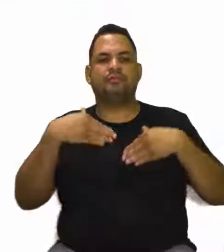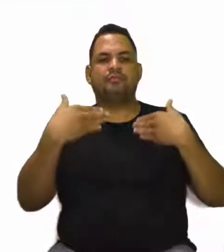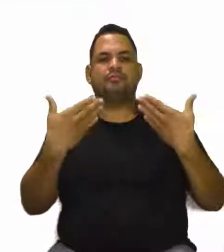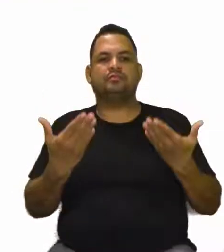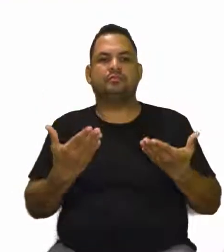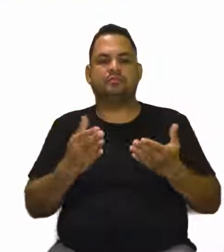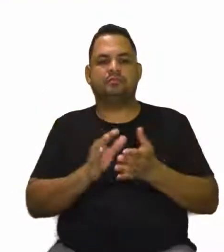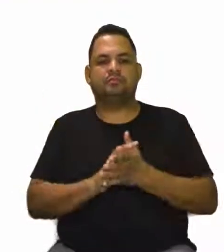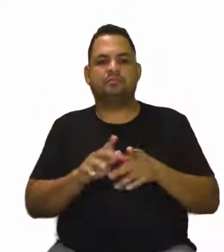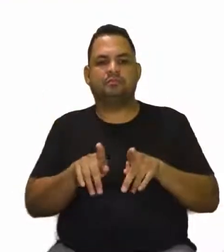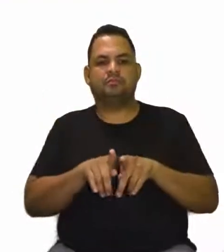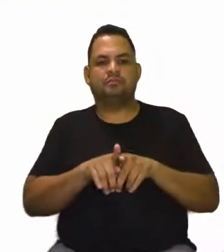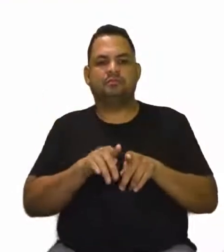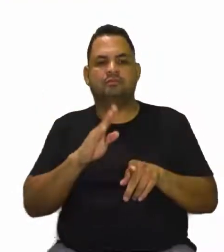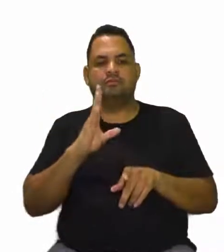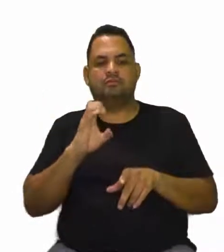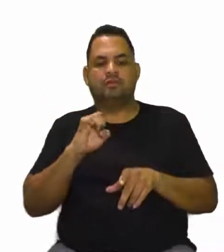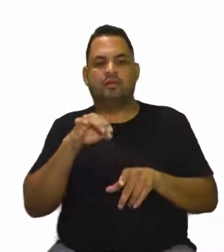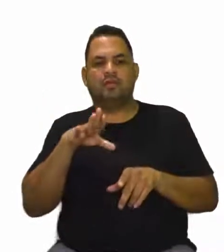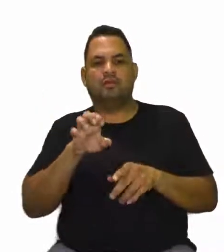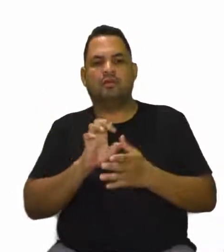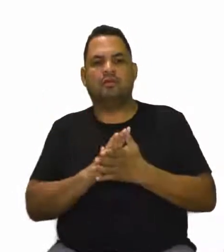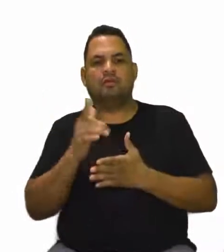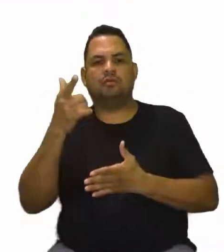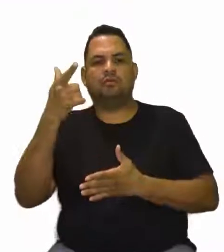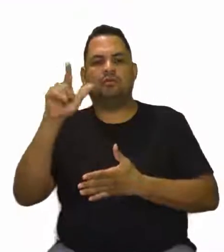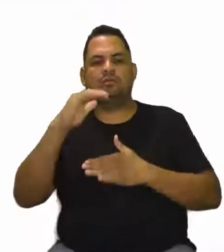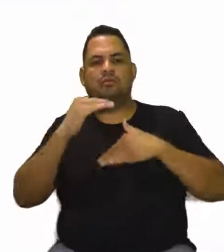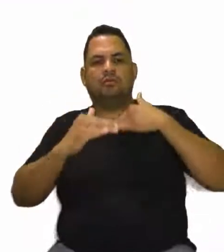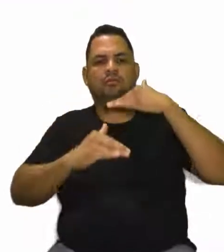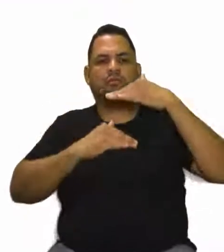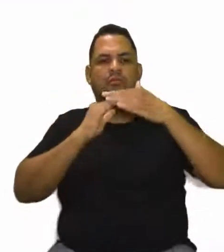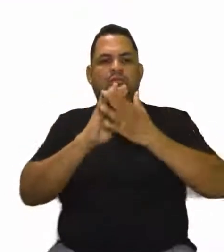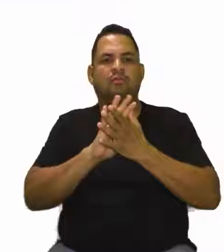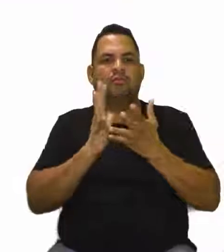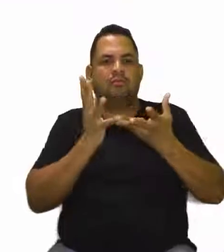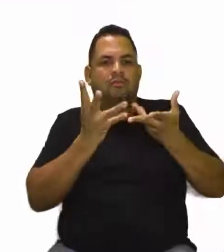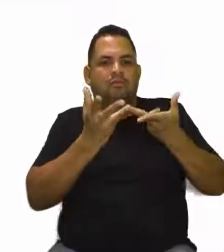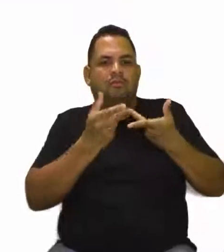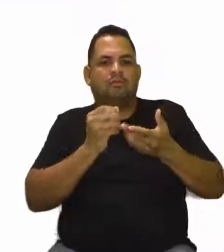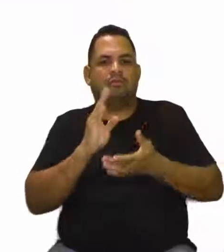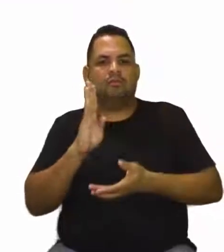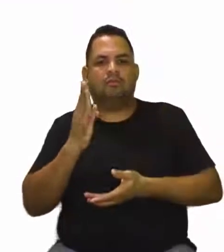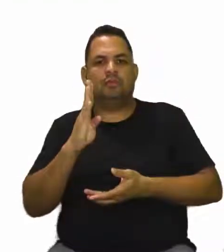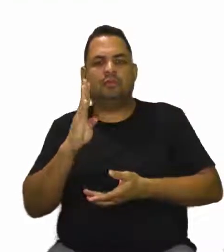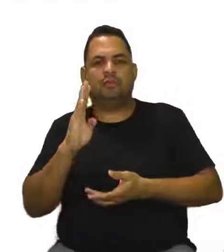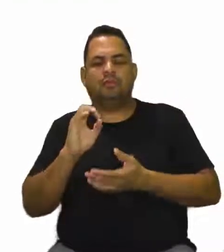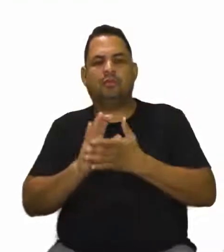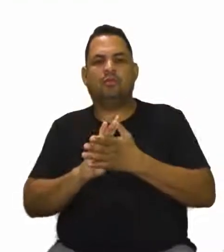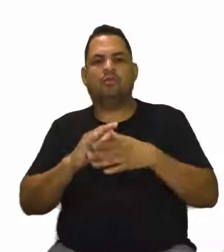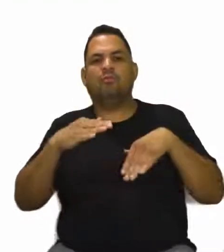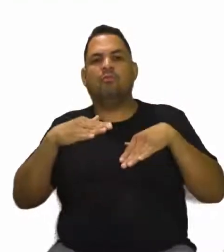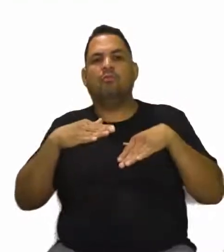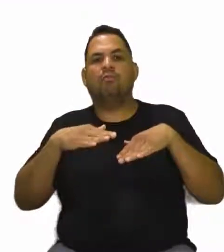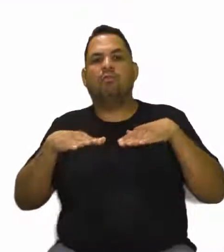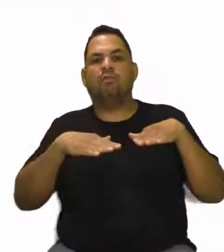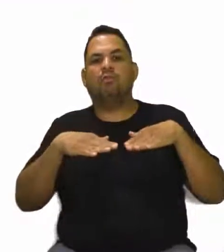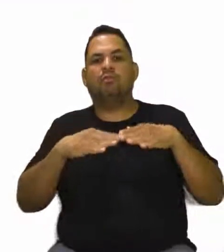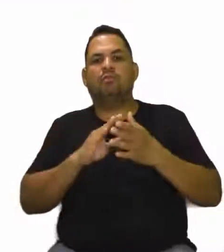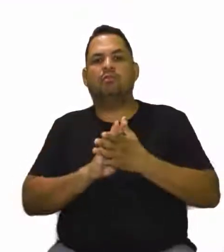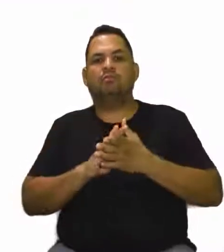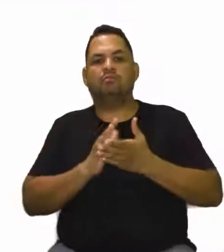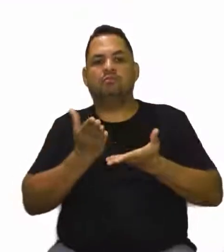também trabalho esse core, eu consigo desenvolver as habilidades biomotoras, que seriam quais?